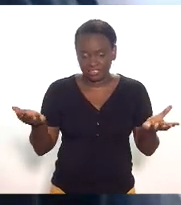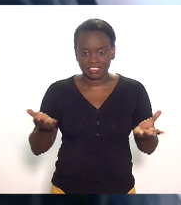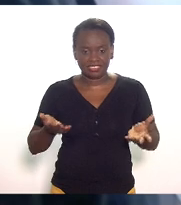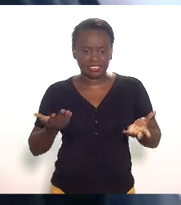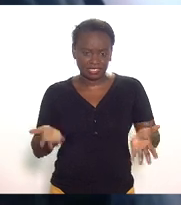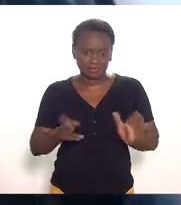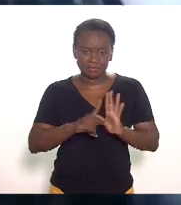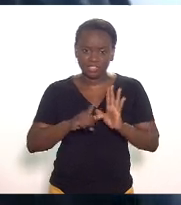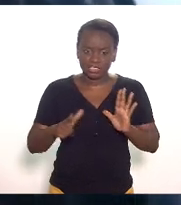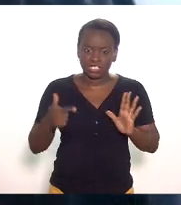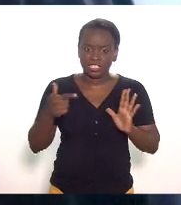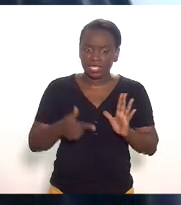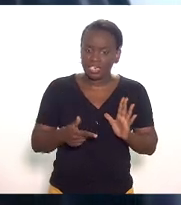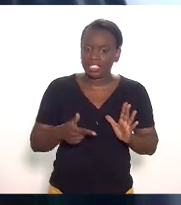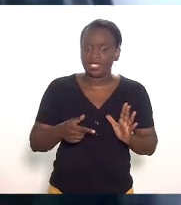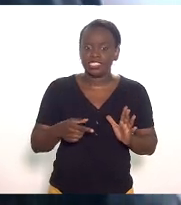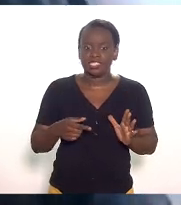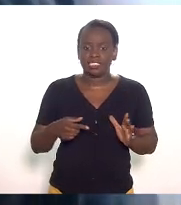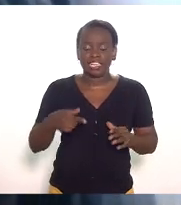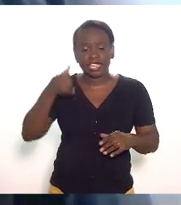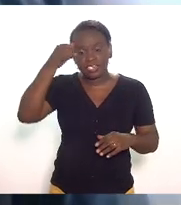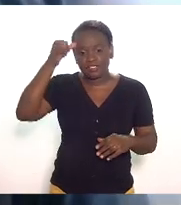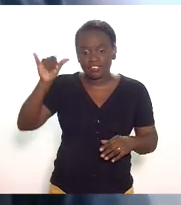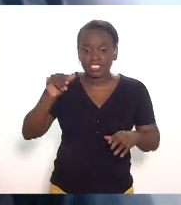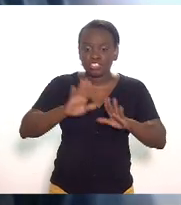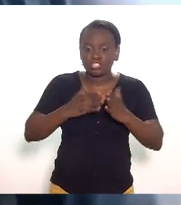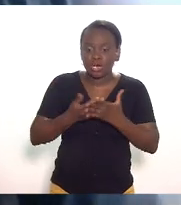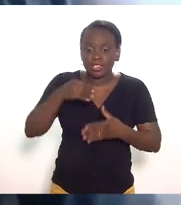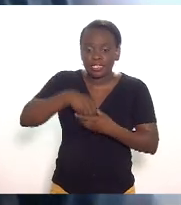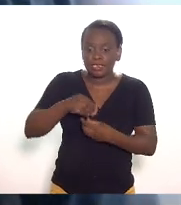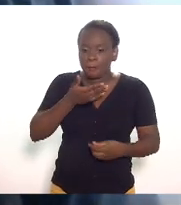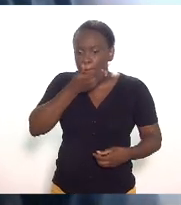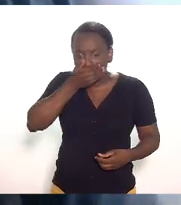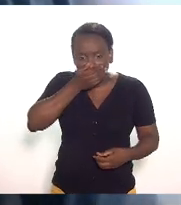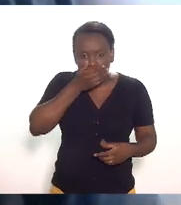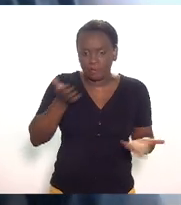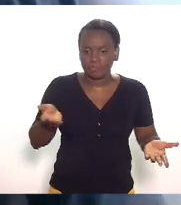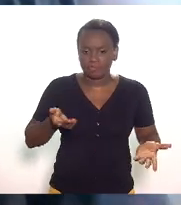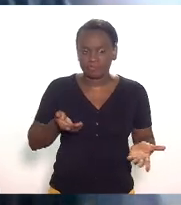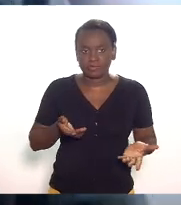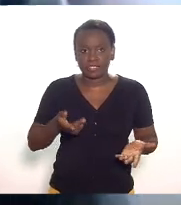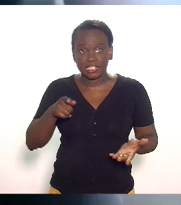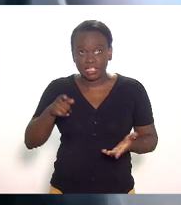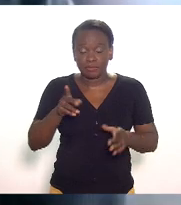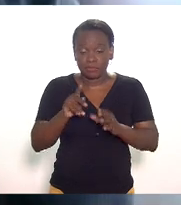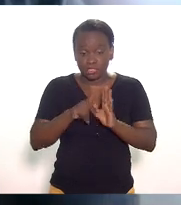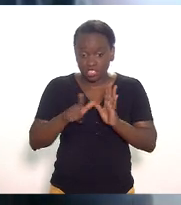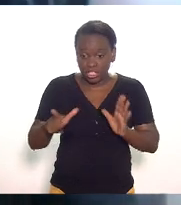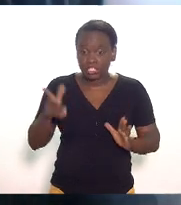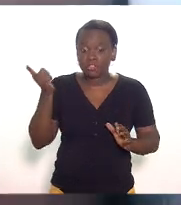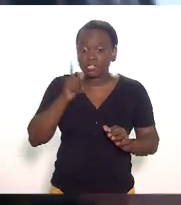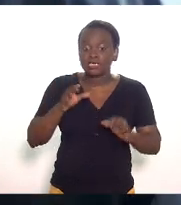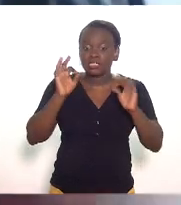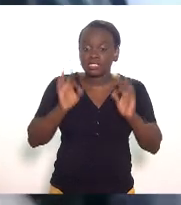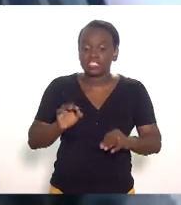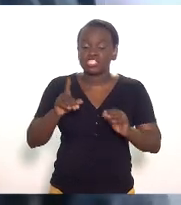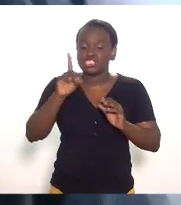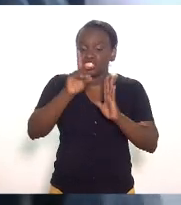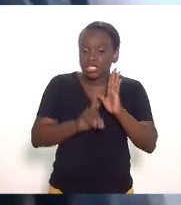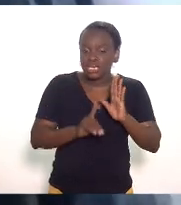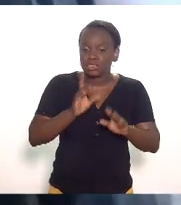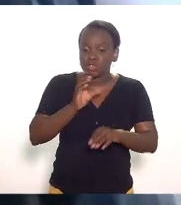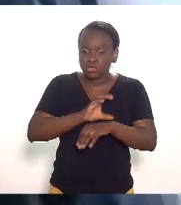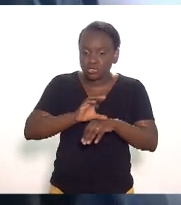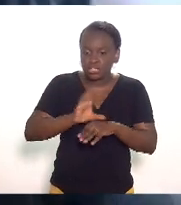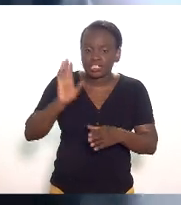Esse projeto é um projeto anti-mordaça nas escolas. É um projeto que garante que os direitos constitucionais valem na